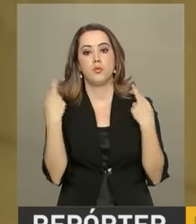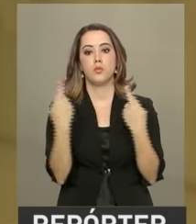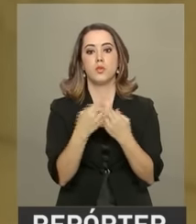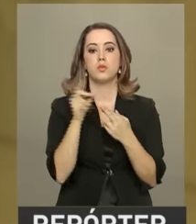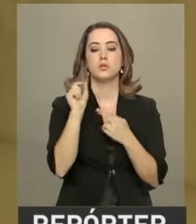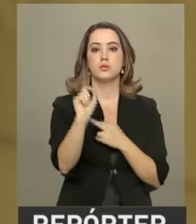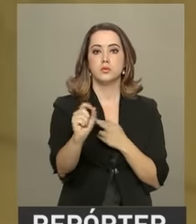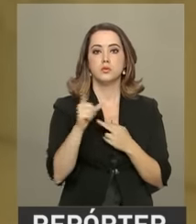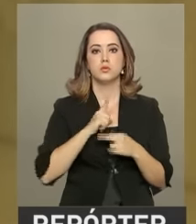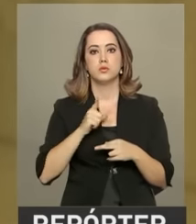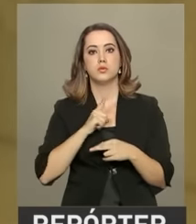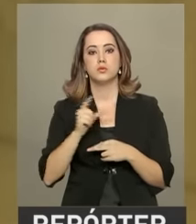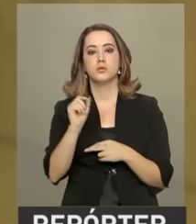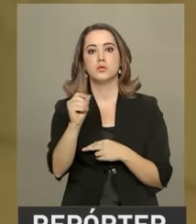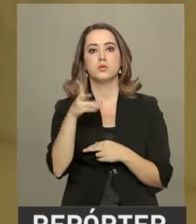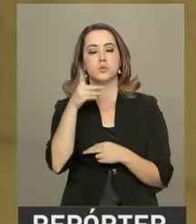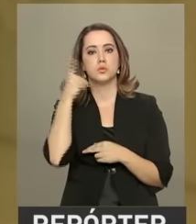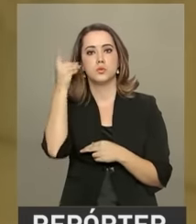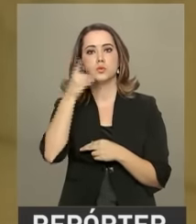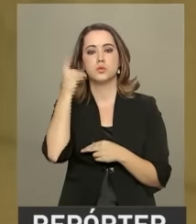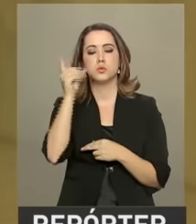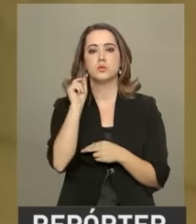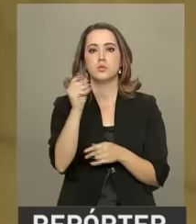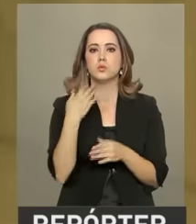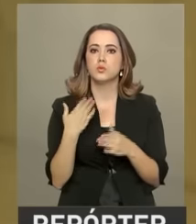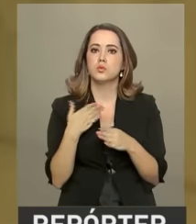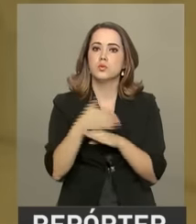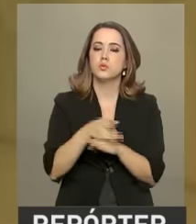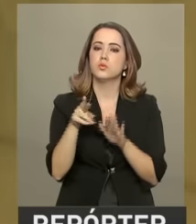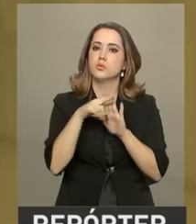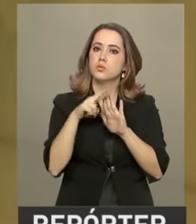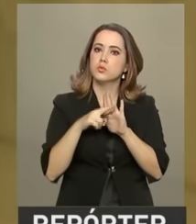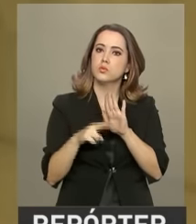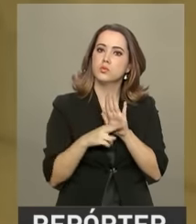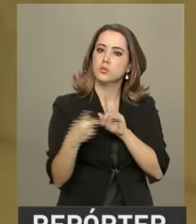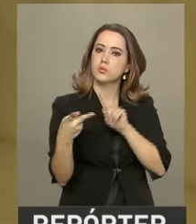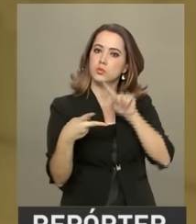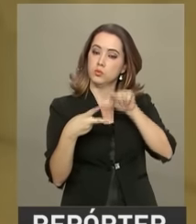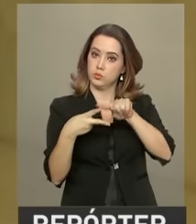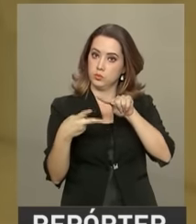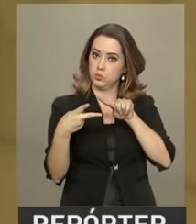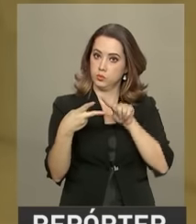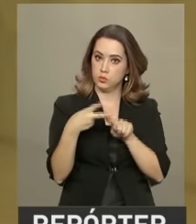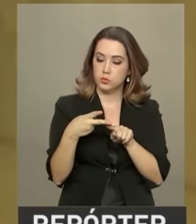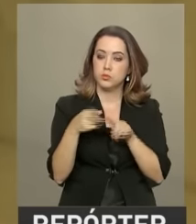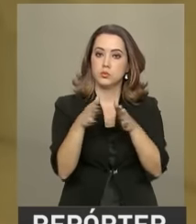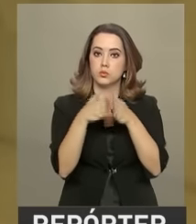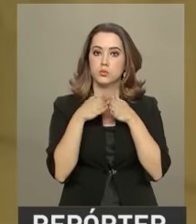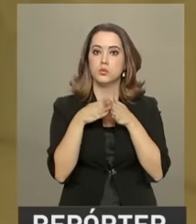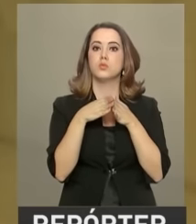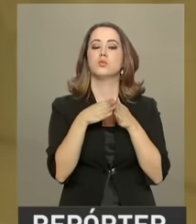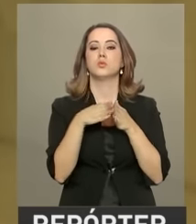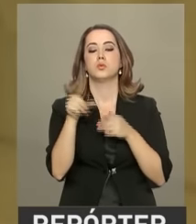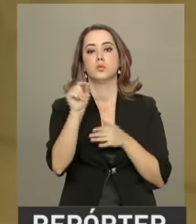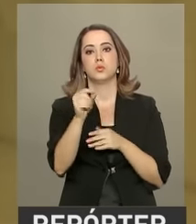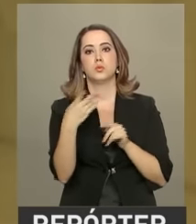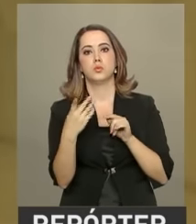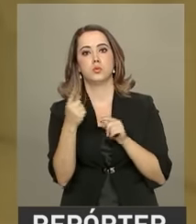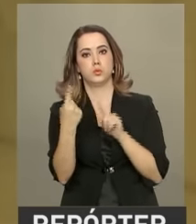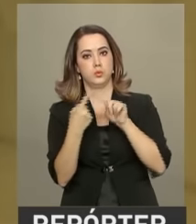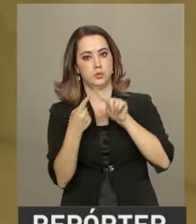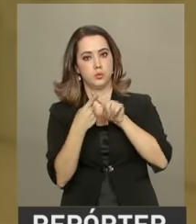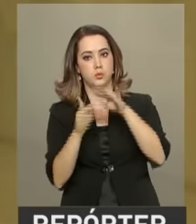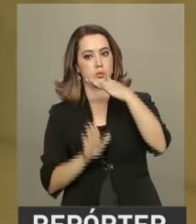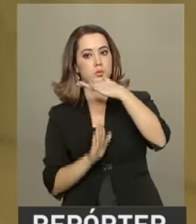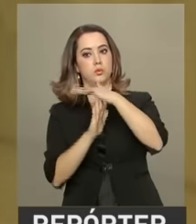que o deputado Espiridião Amin vai incluir em seu relatório as duas contrapartidas dos governos estaduais. Um teto para o aumento